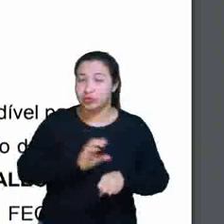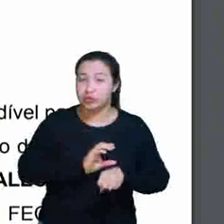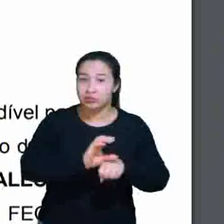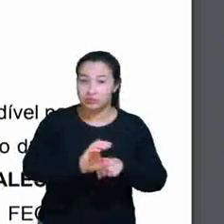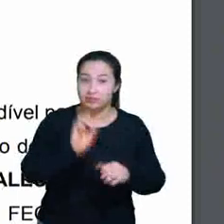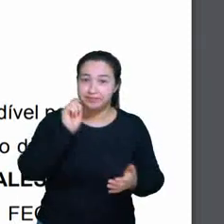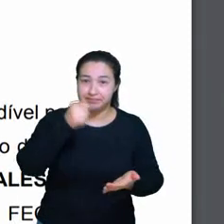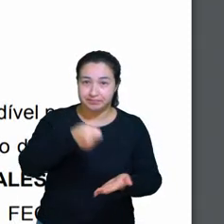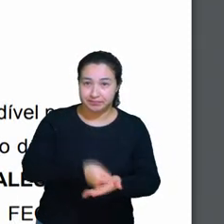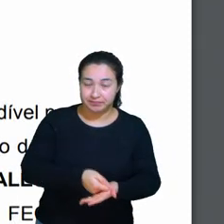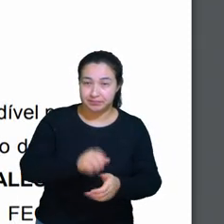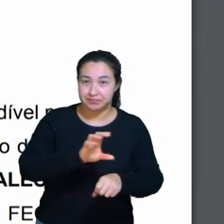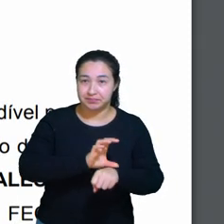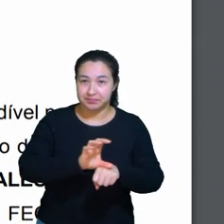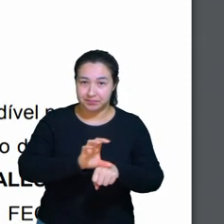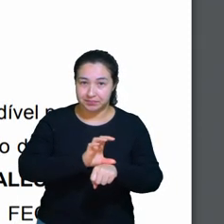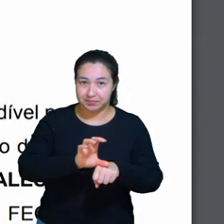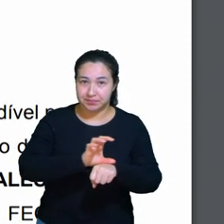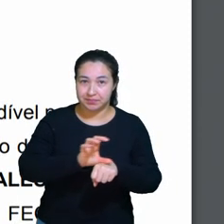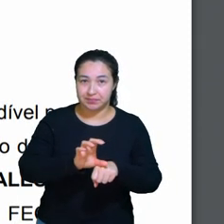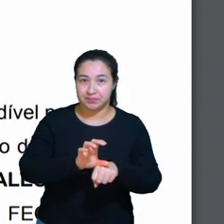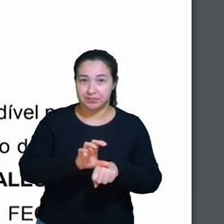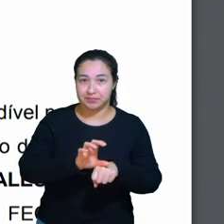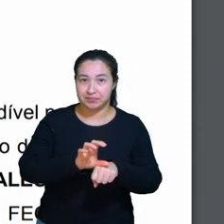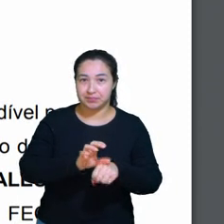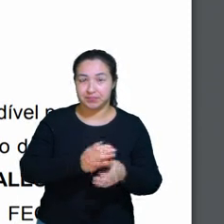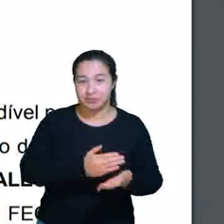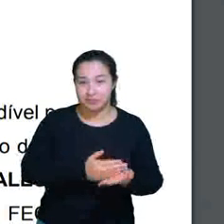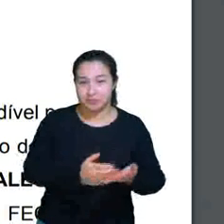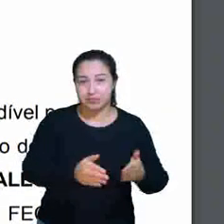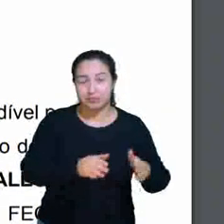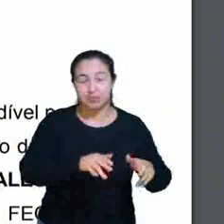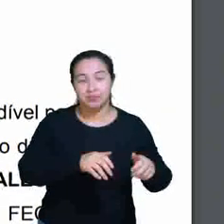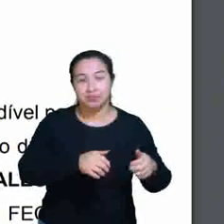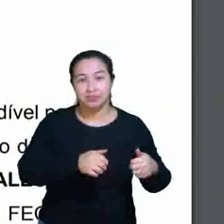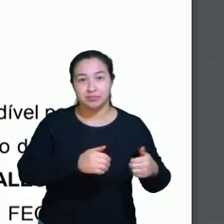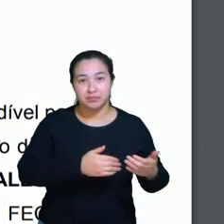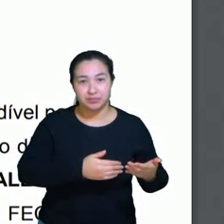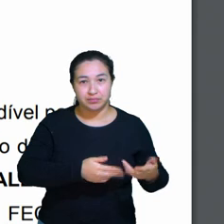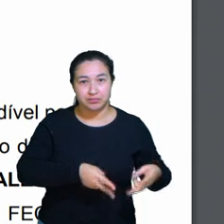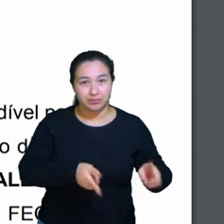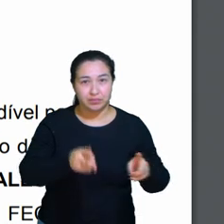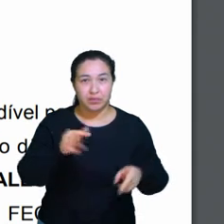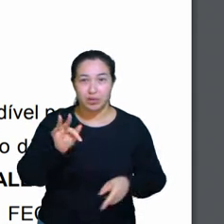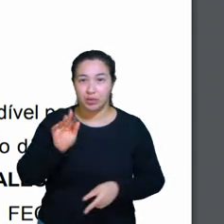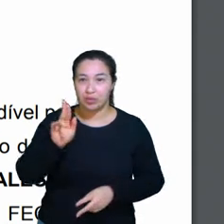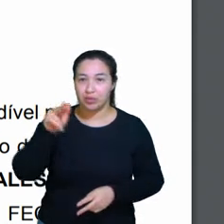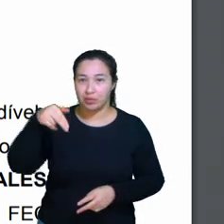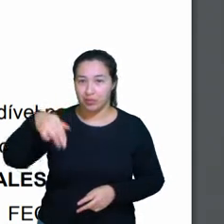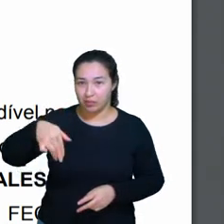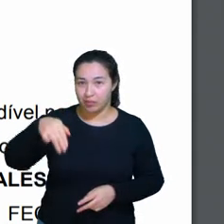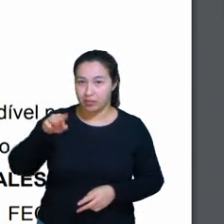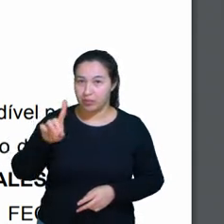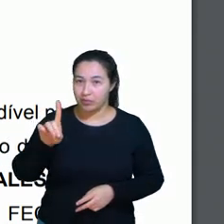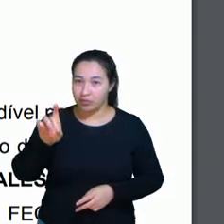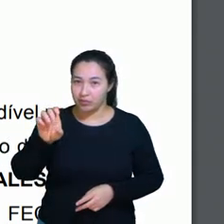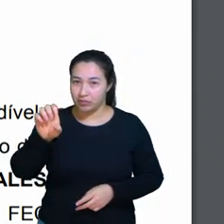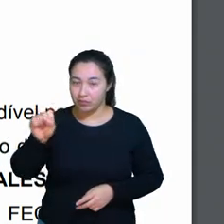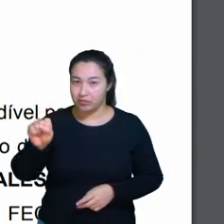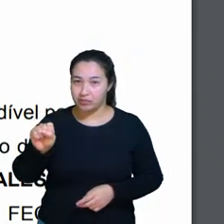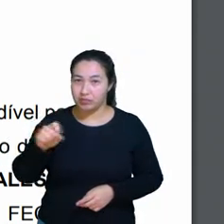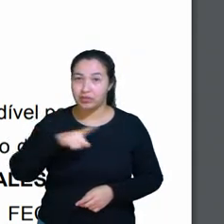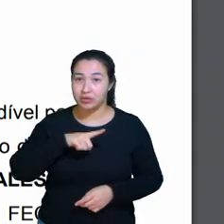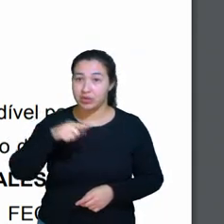Formação Inicial pelos atuais programas o funds destina apenas